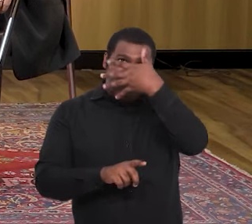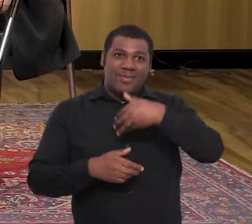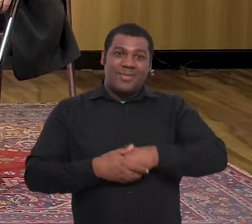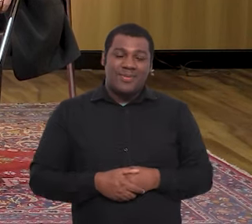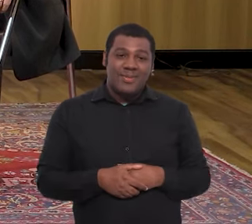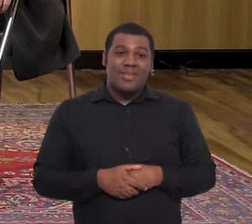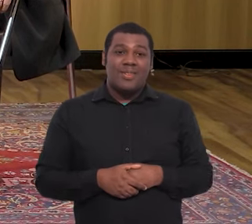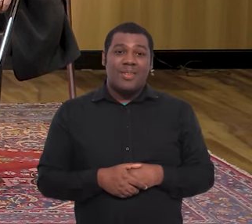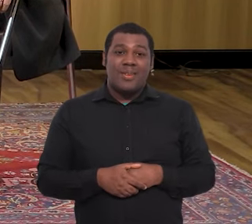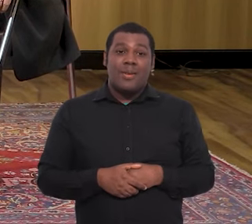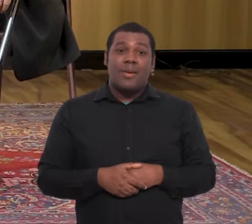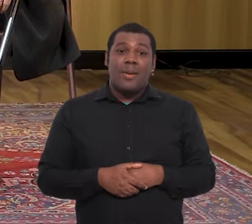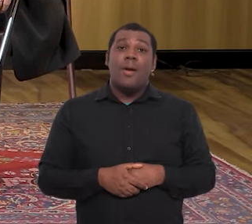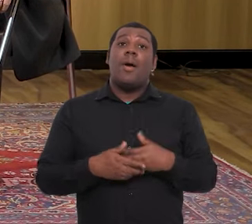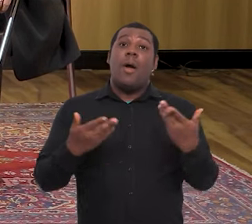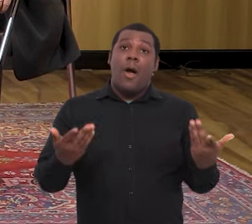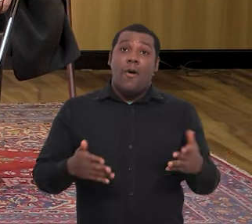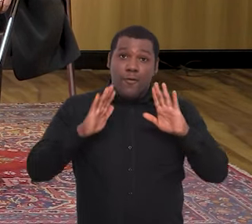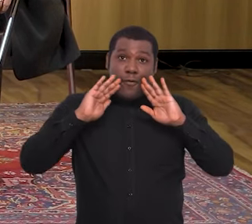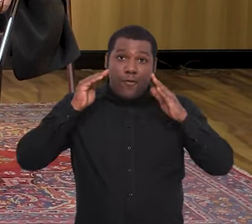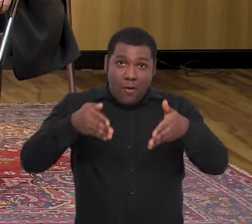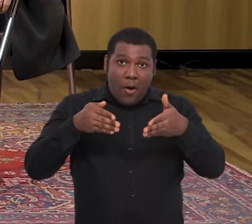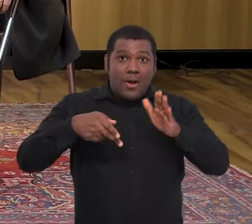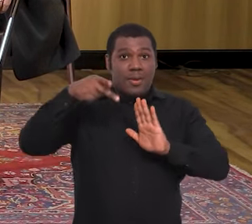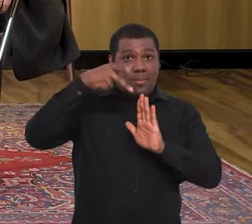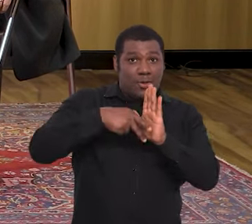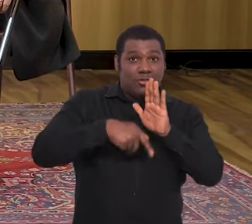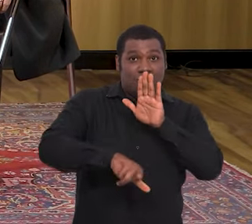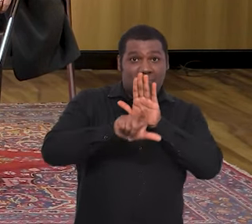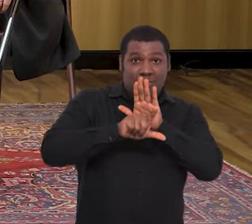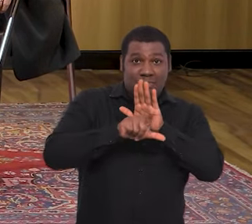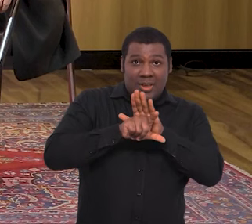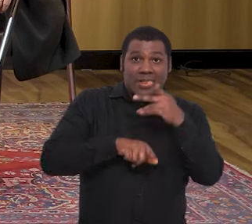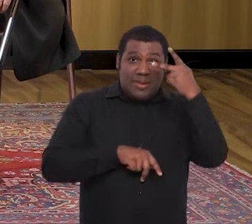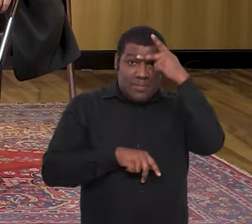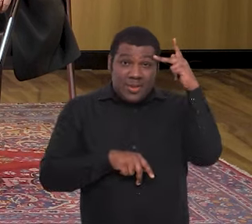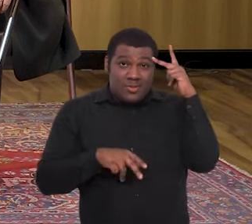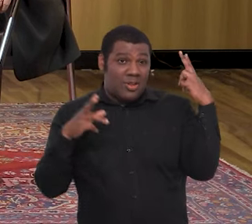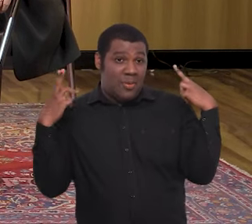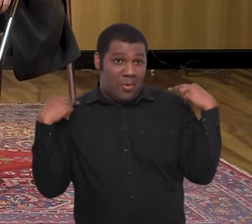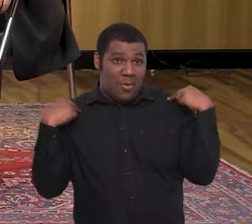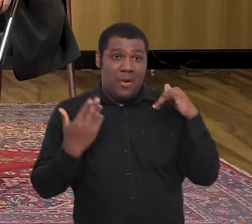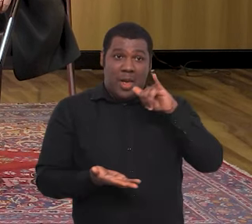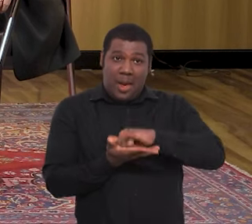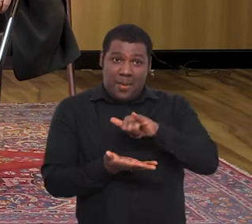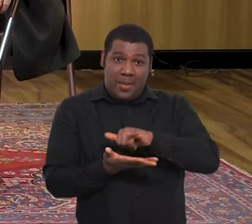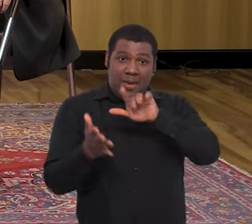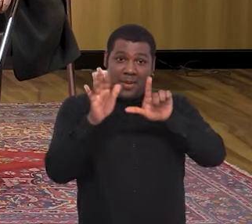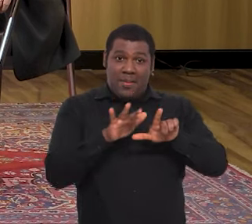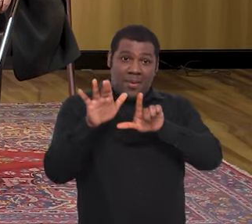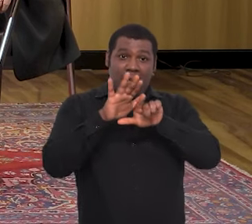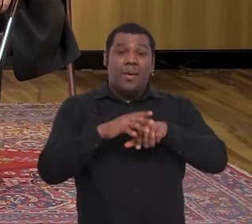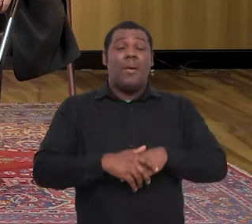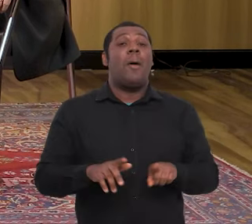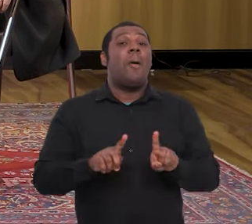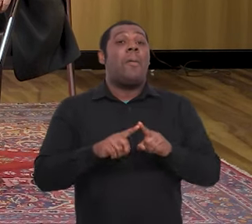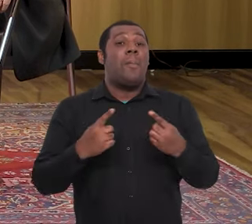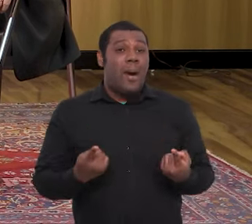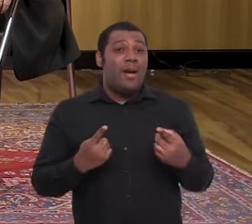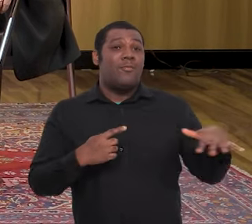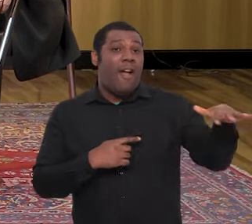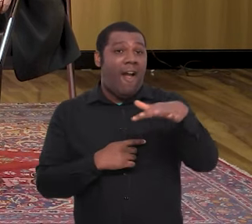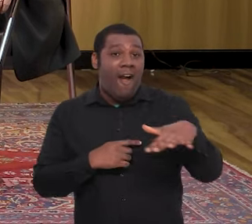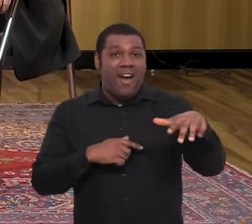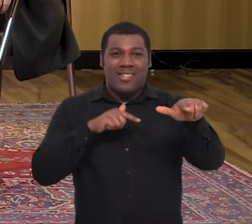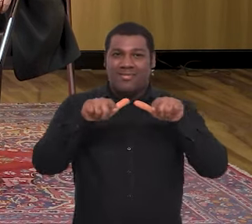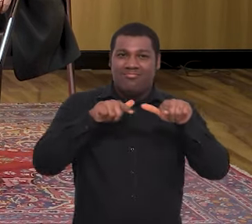focamos bastante aí no primeiro bloco no projeto de lei dos aplicativos mas Ministro o mundo do trabalho tá cada vez